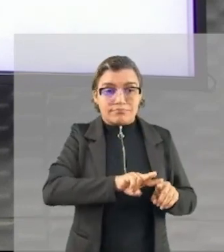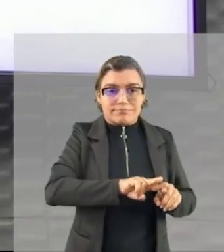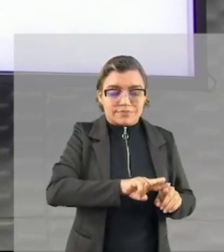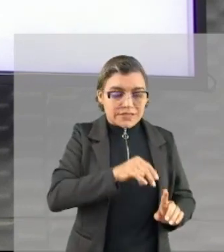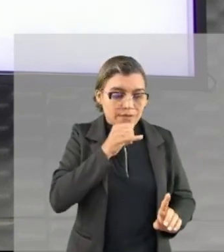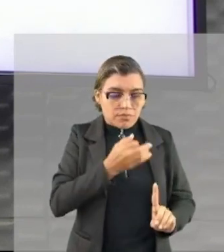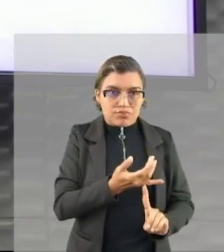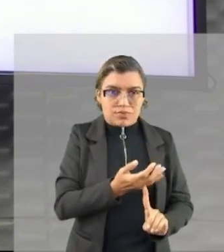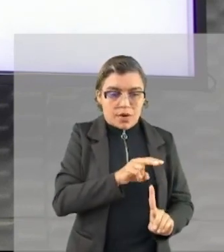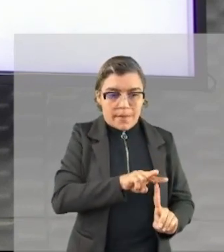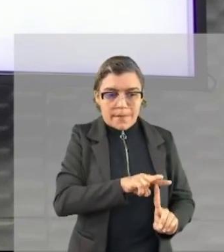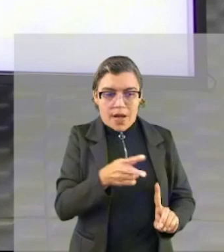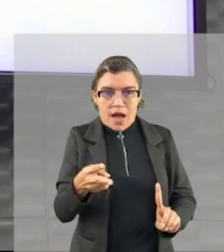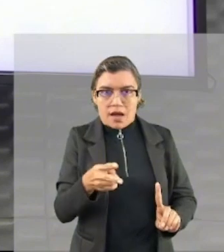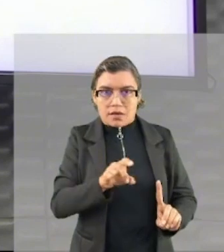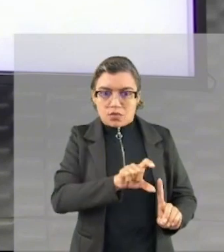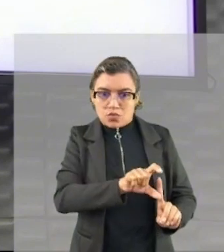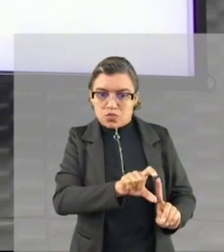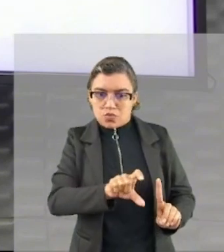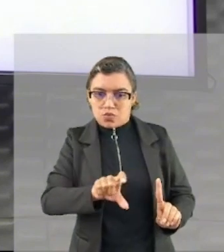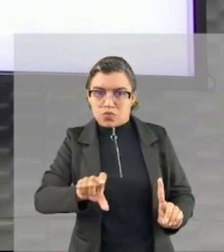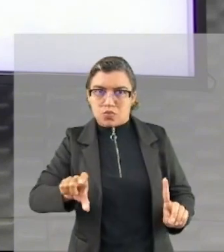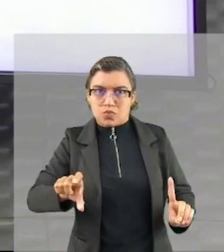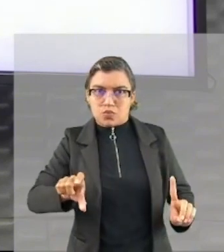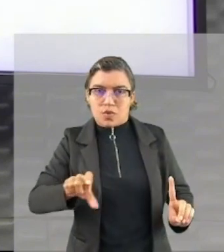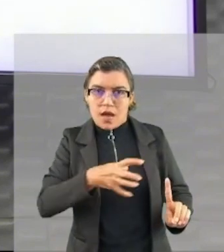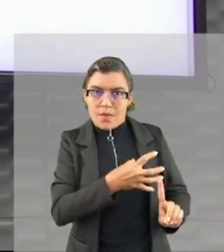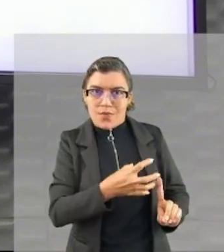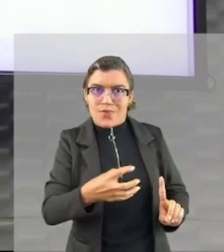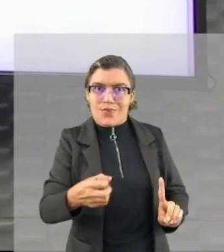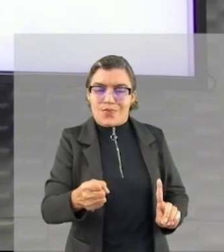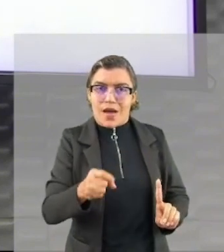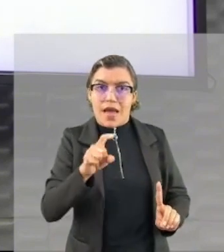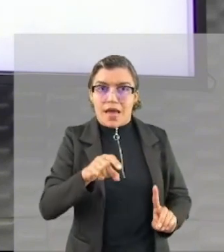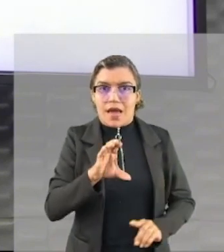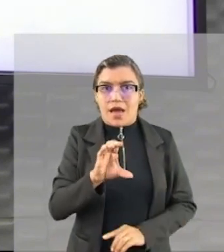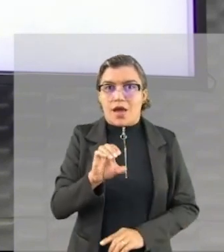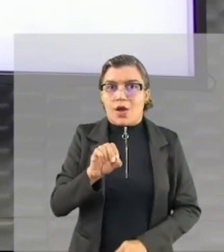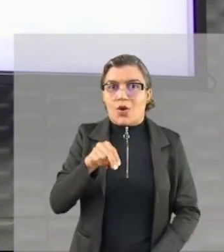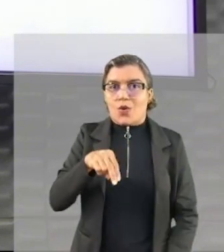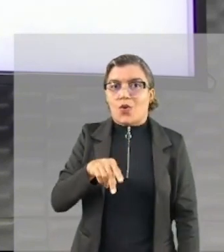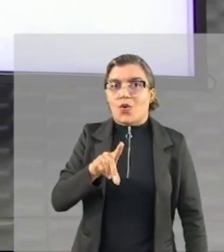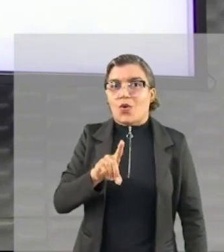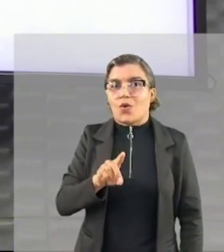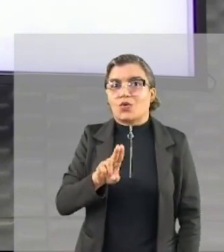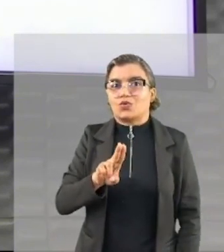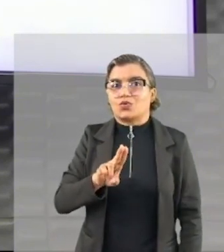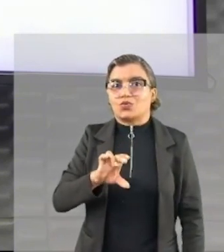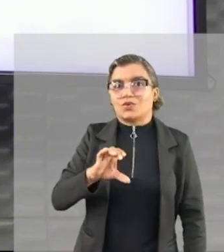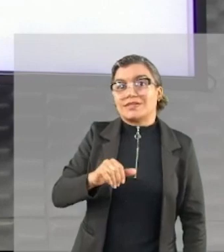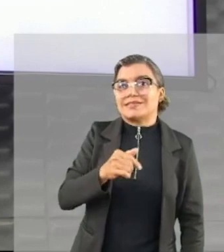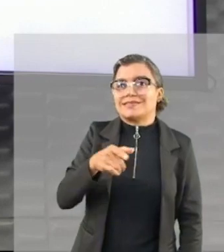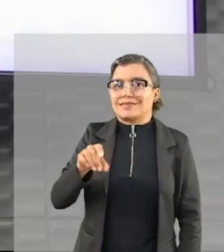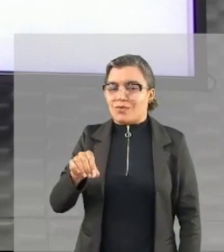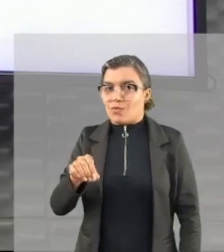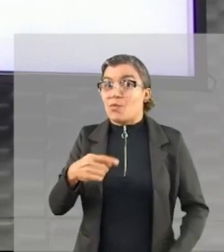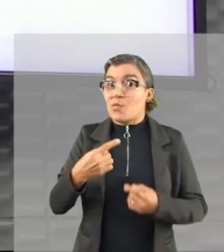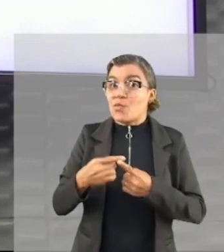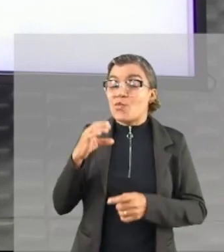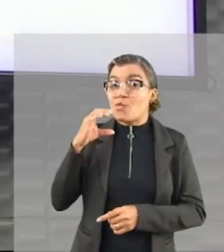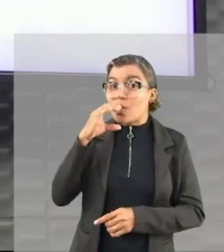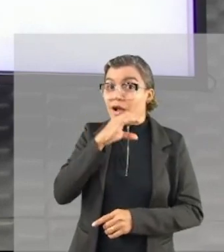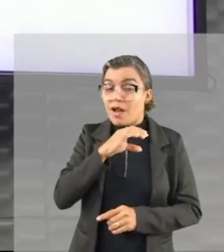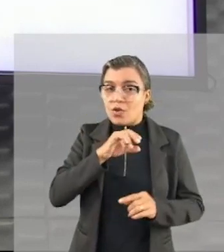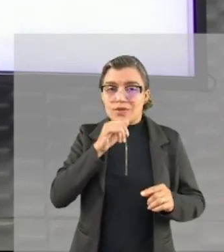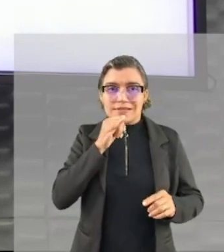de partícula para partícula. O nome disso é condução. O calor vai sendo conduzido